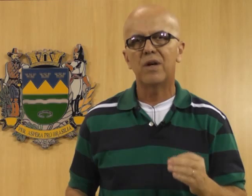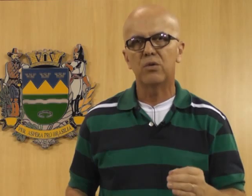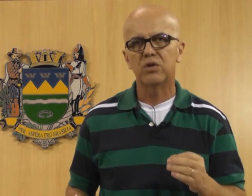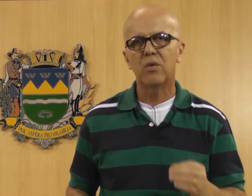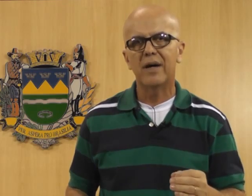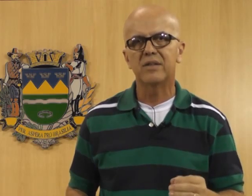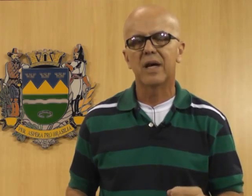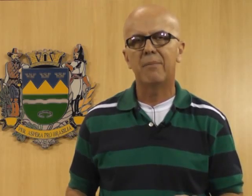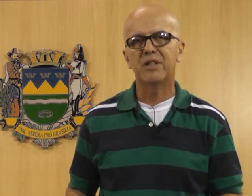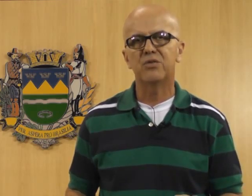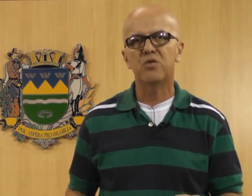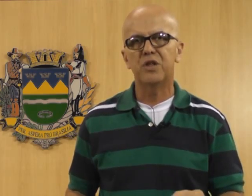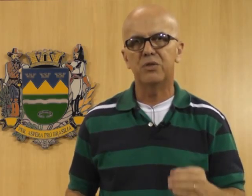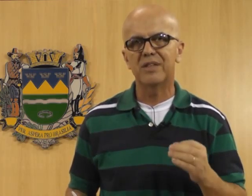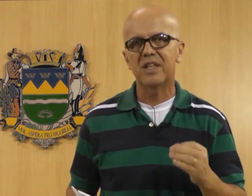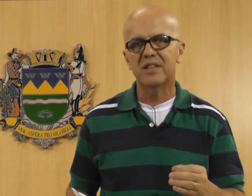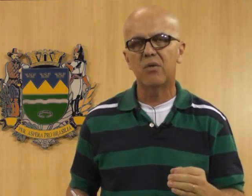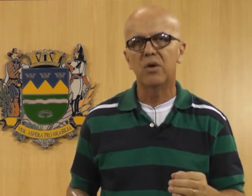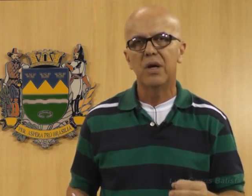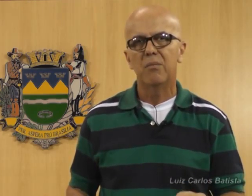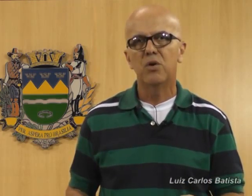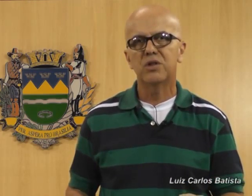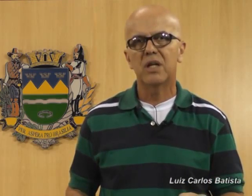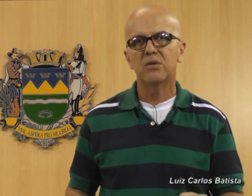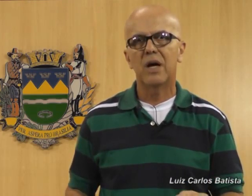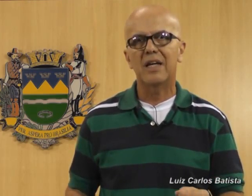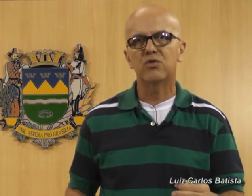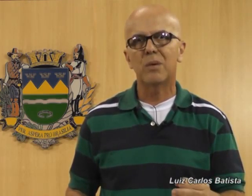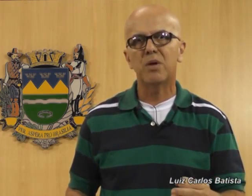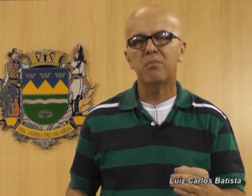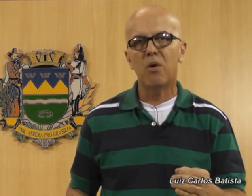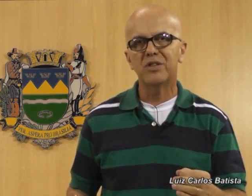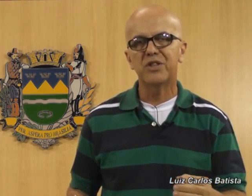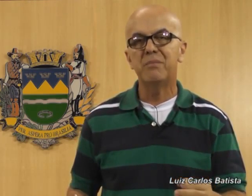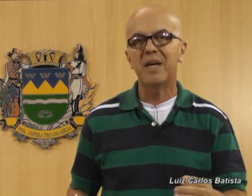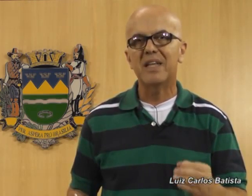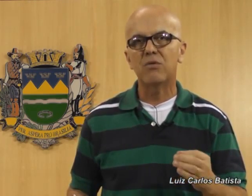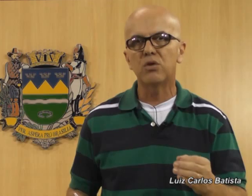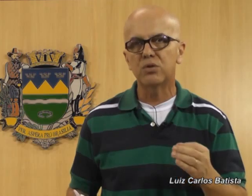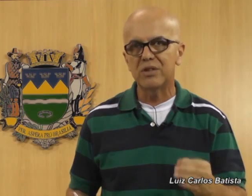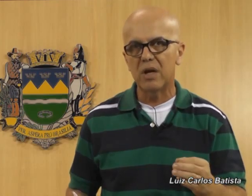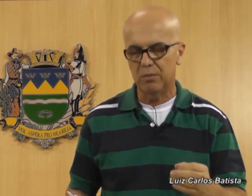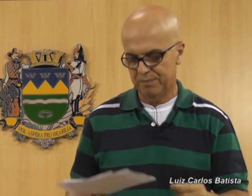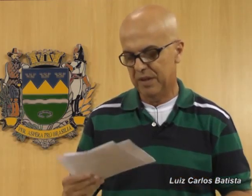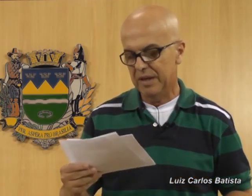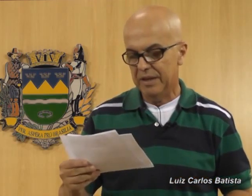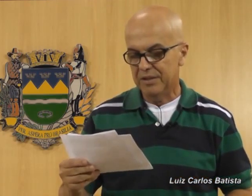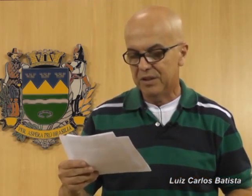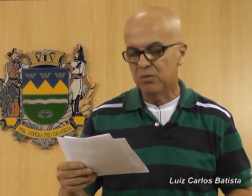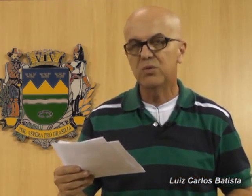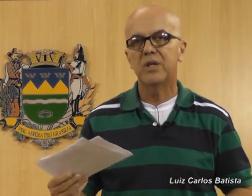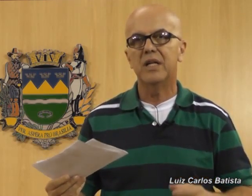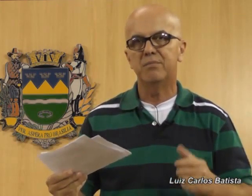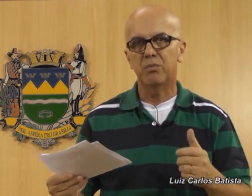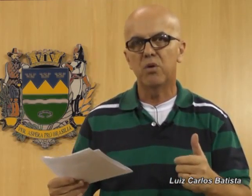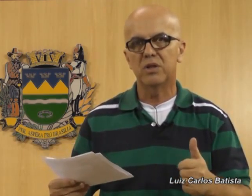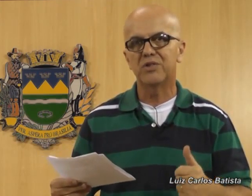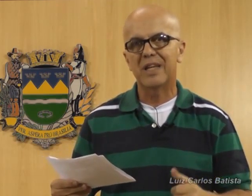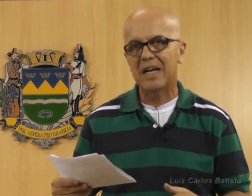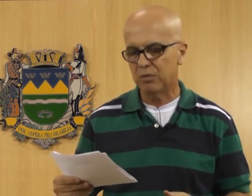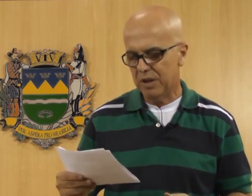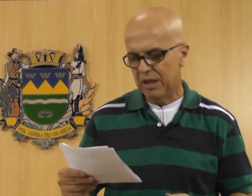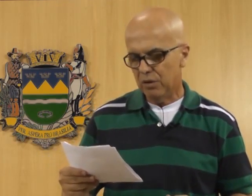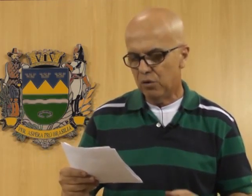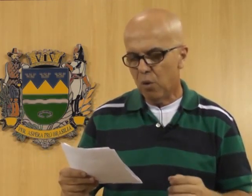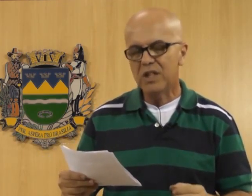O vereador Salvador Soares apresentou o vídeo na sessão, mostrando a sua proposta de emenda à Constituição. Segundo o que ele propôs